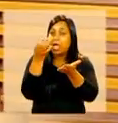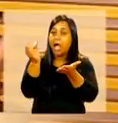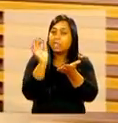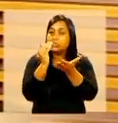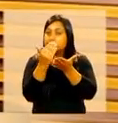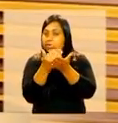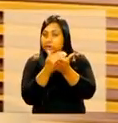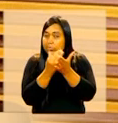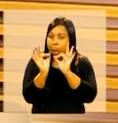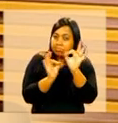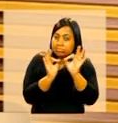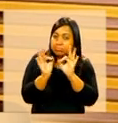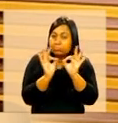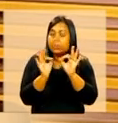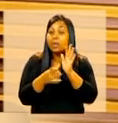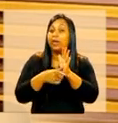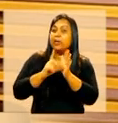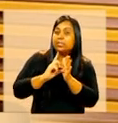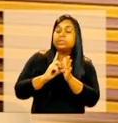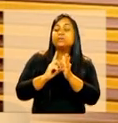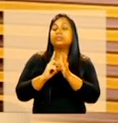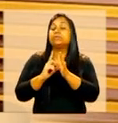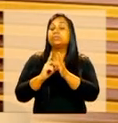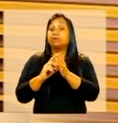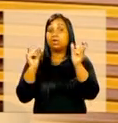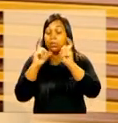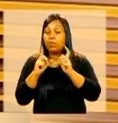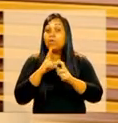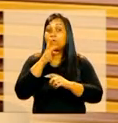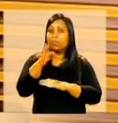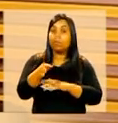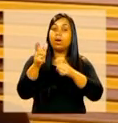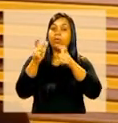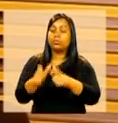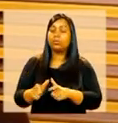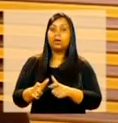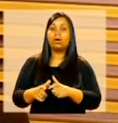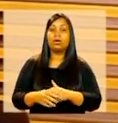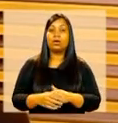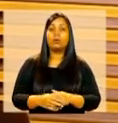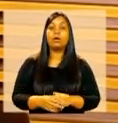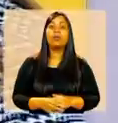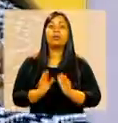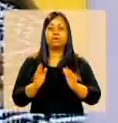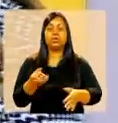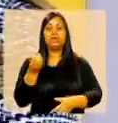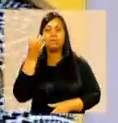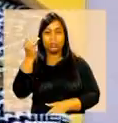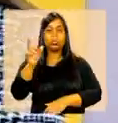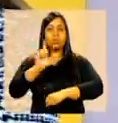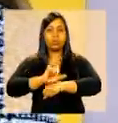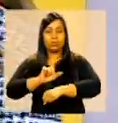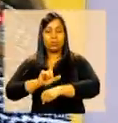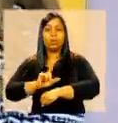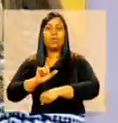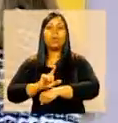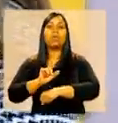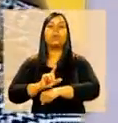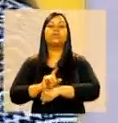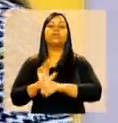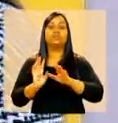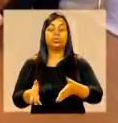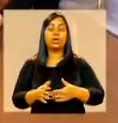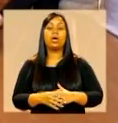fica atenta a essas questões sozinha ou você recorre a uma agência, uma operadora? Já viajei com operadora, cliente da Carla.